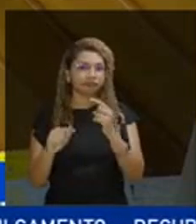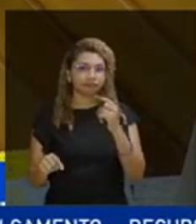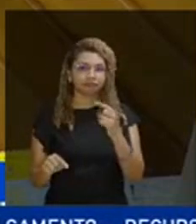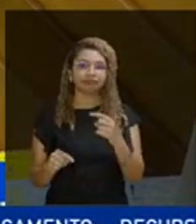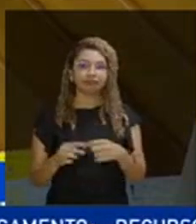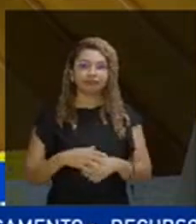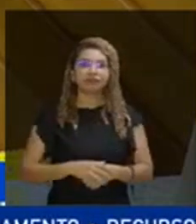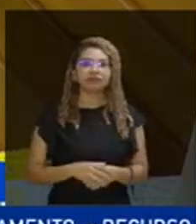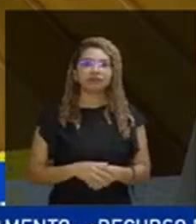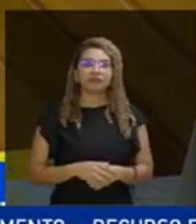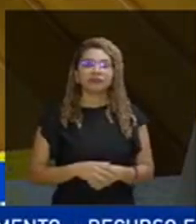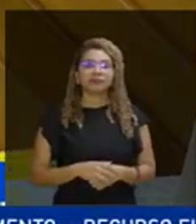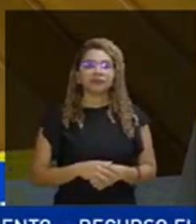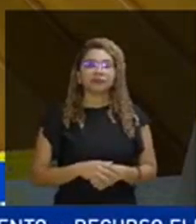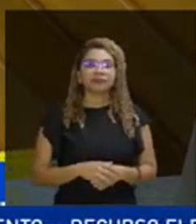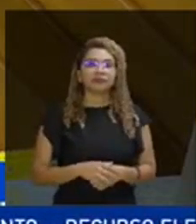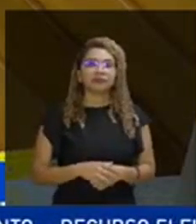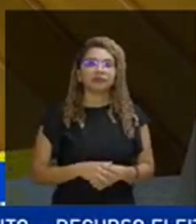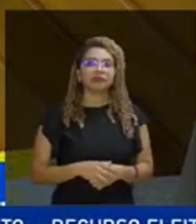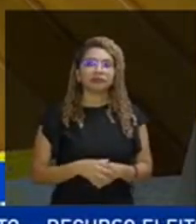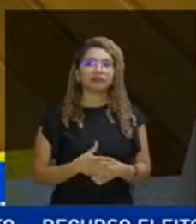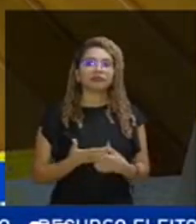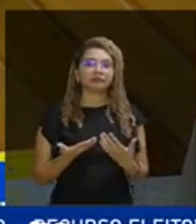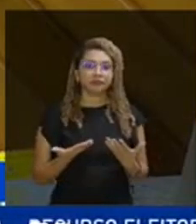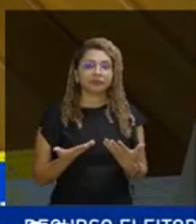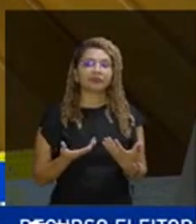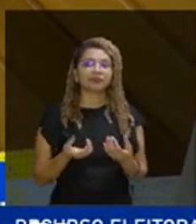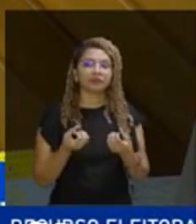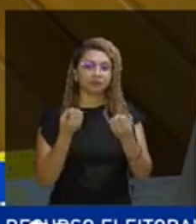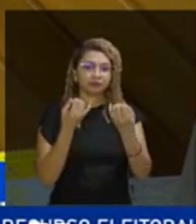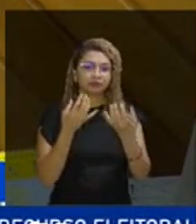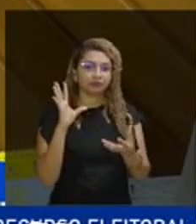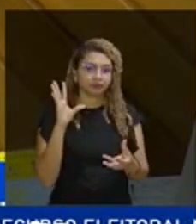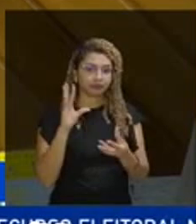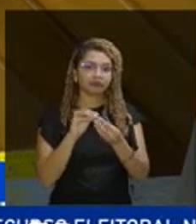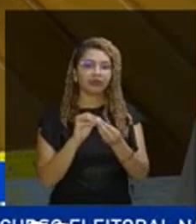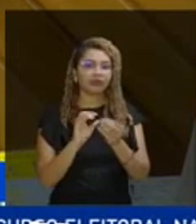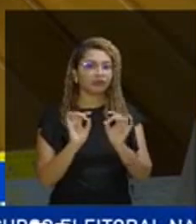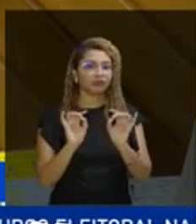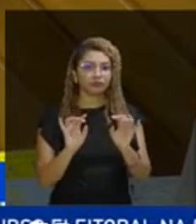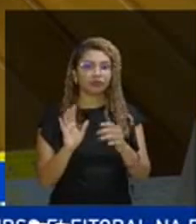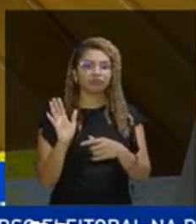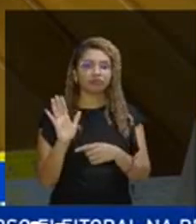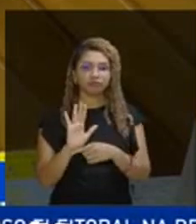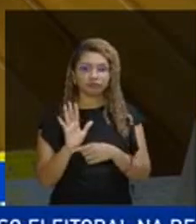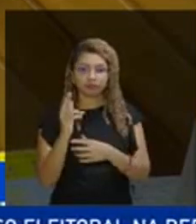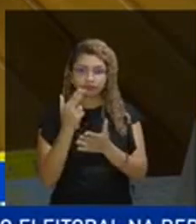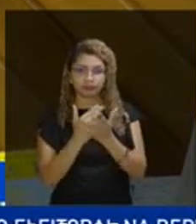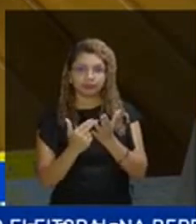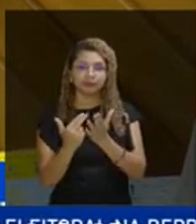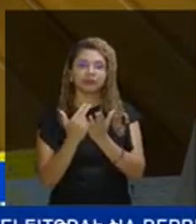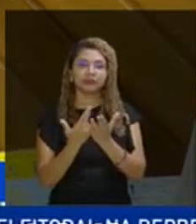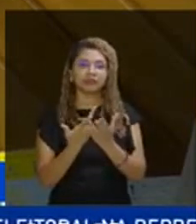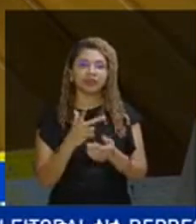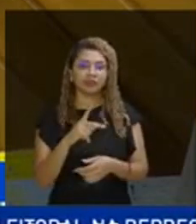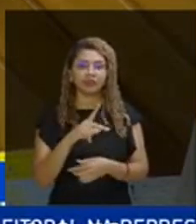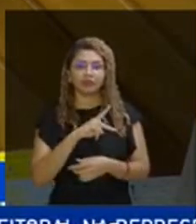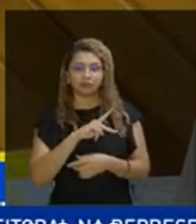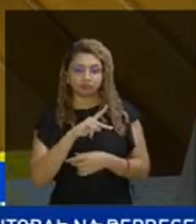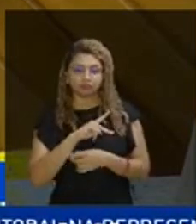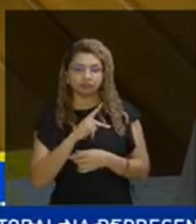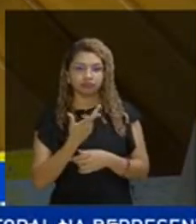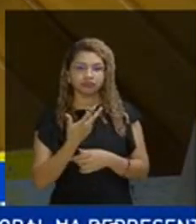feita, excelências, o que se extrai dos autos é tão somente a realização de captação de imagens realizadas em bens públicos, desprovida de